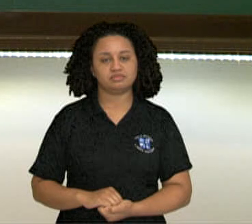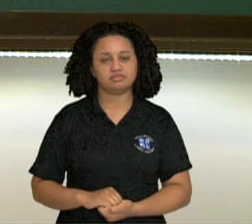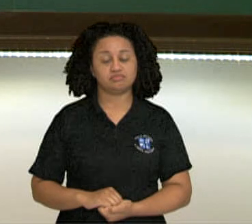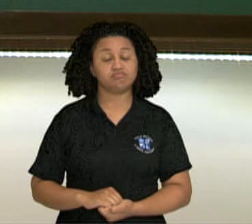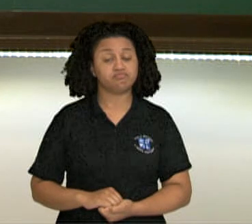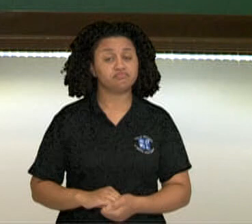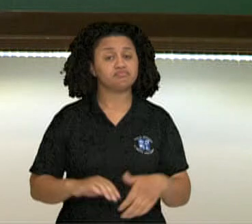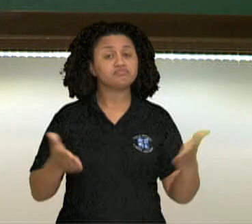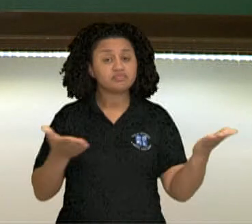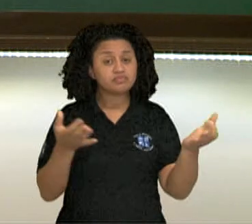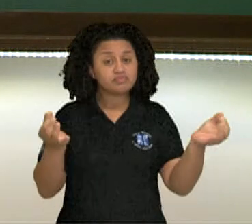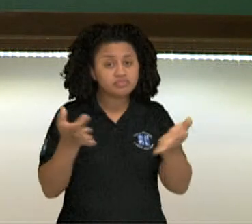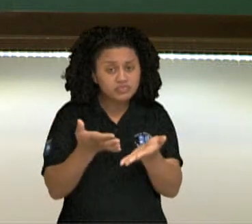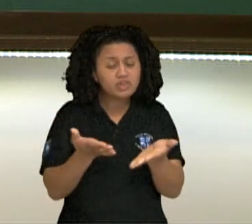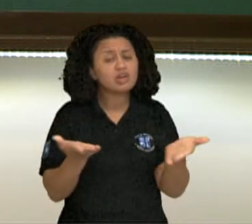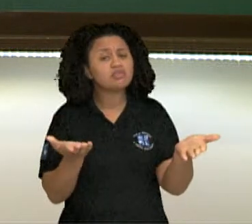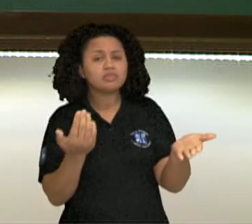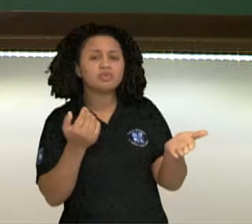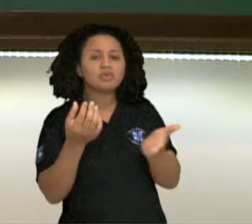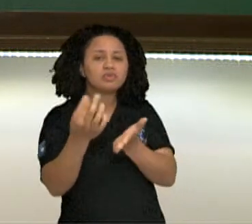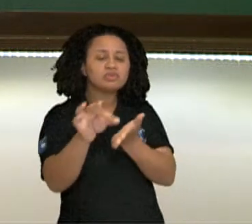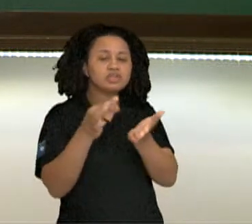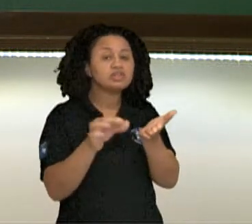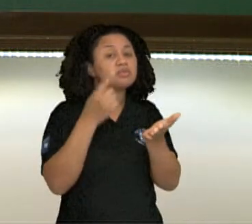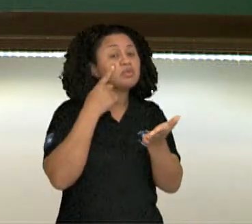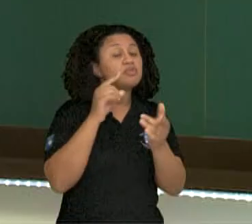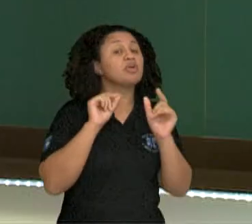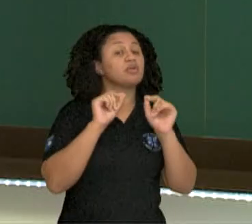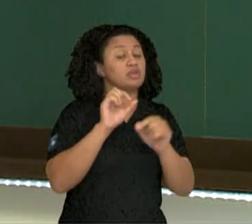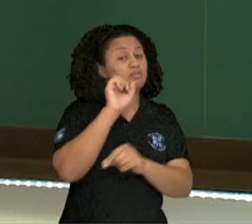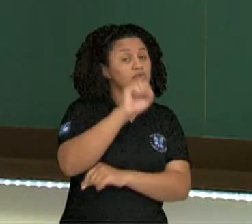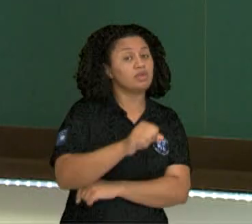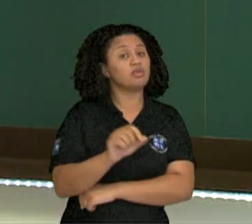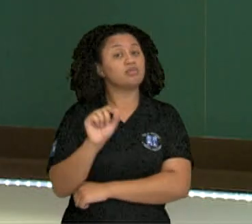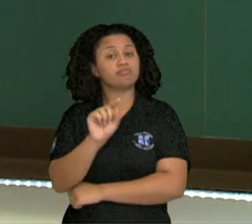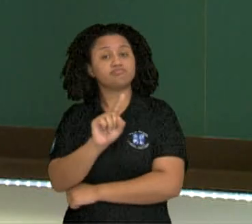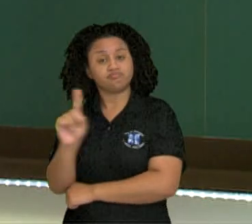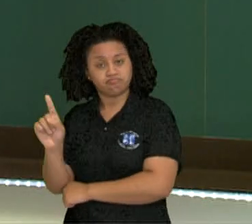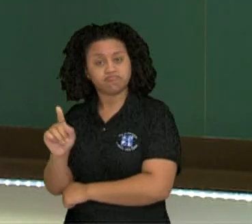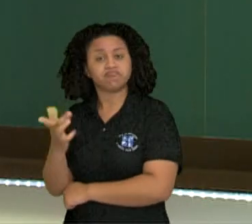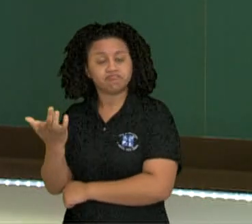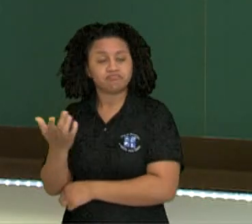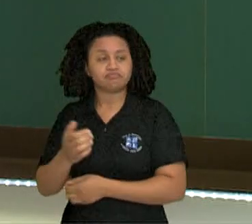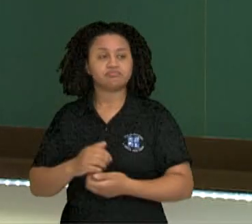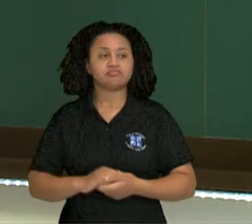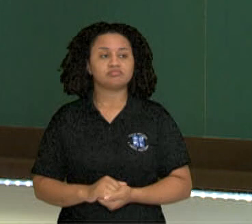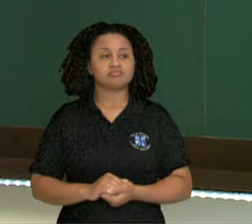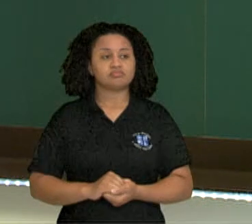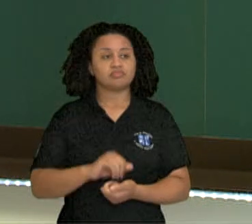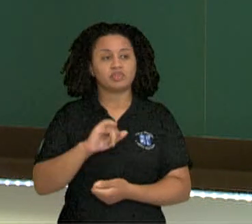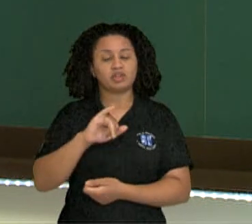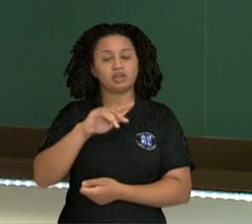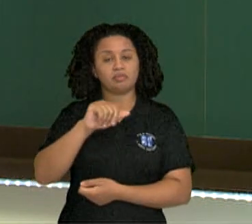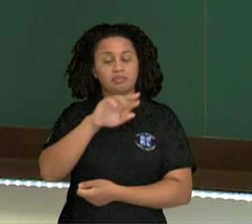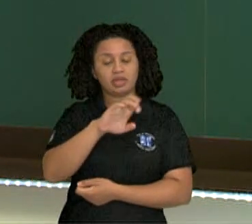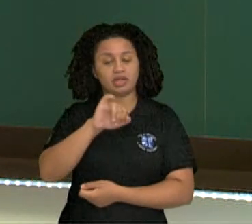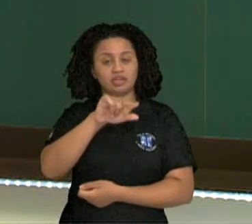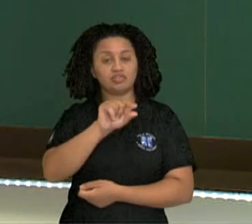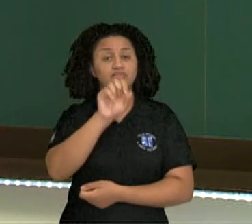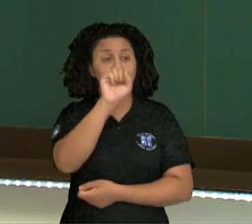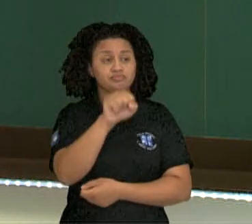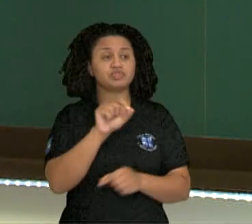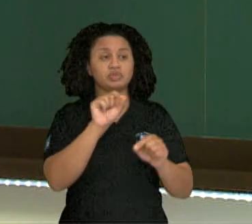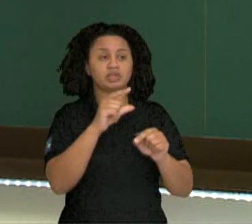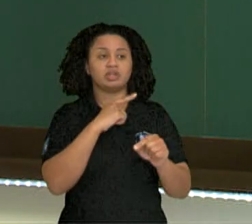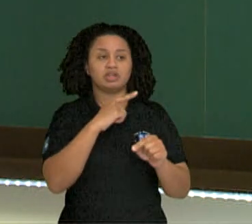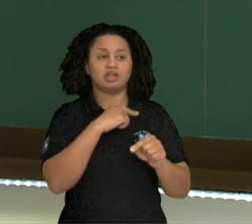Muito bem, a corrigir. Vamos ver aí o que é afirmativo e o que é negativo. Então, imperativo afirmativo, temos aí